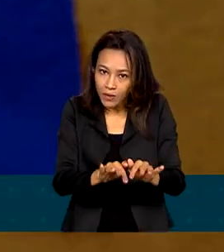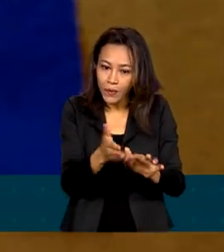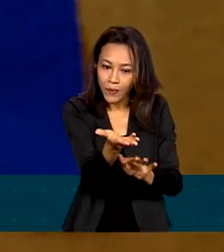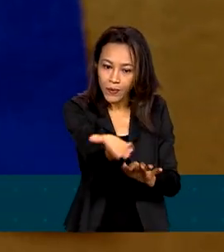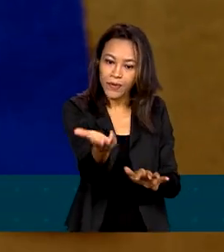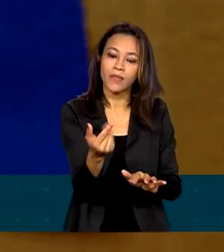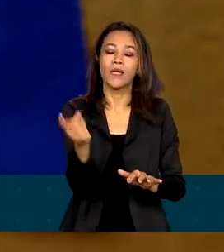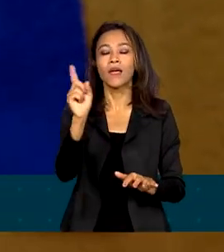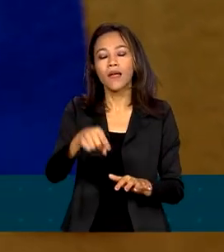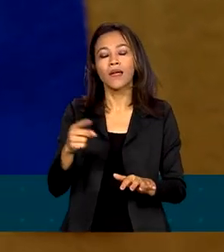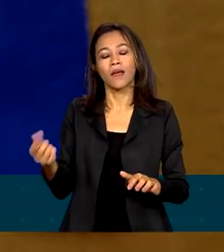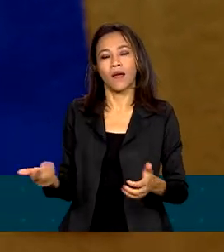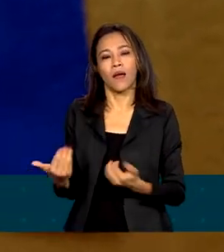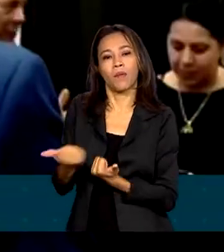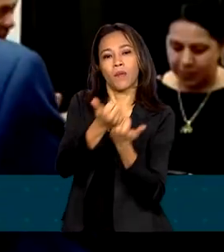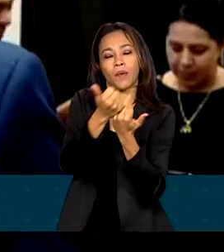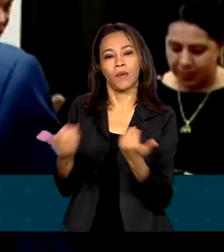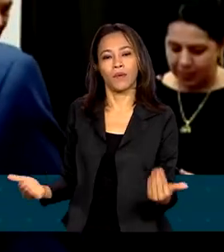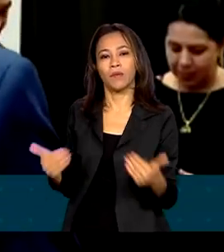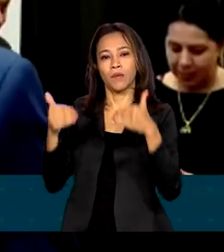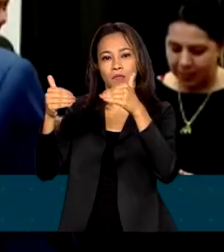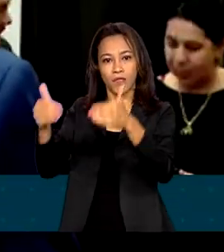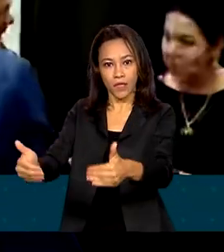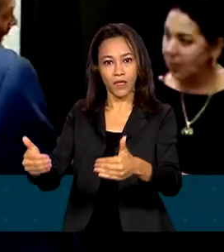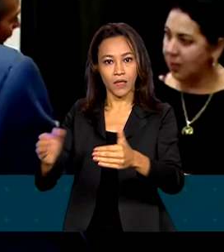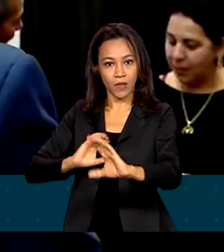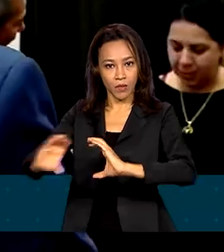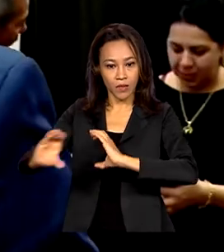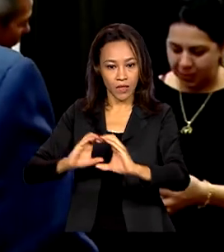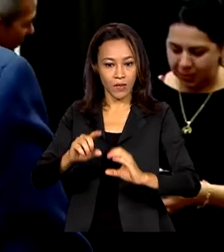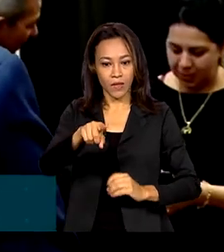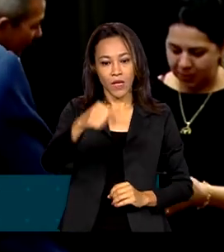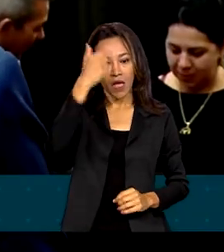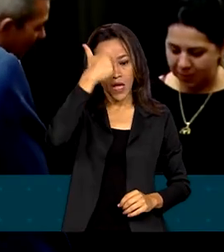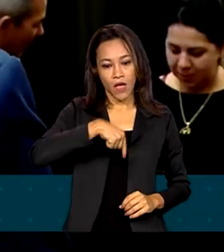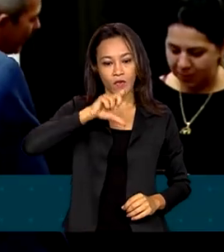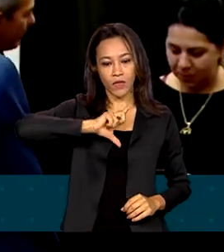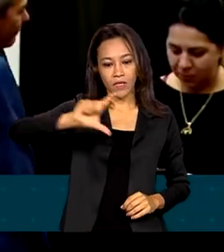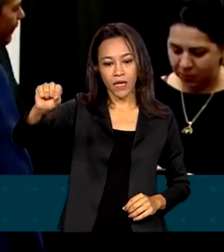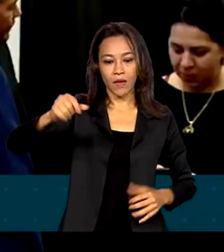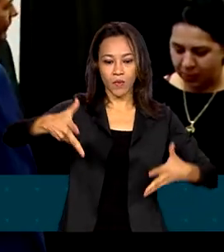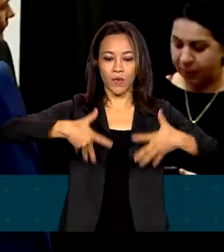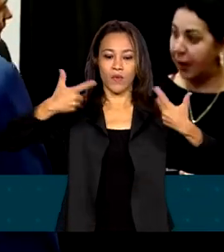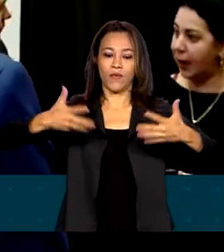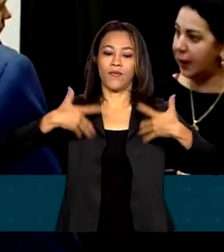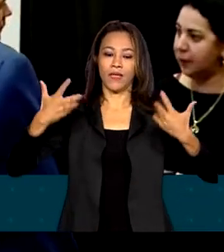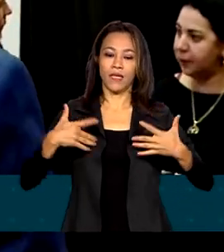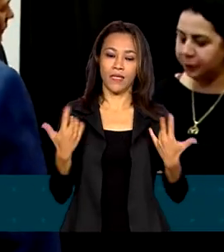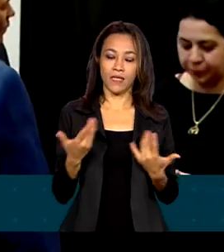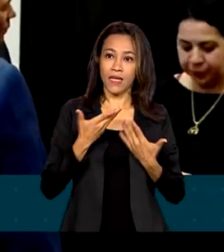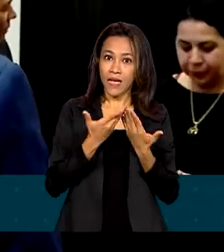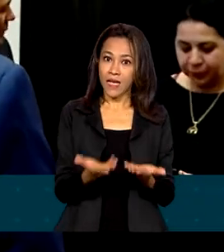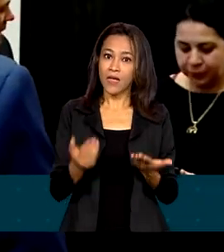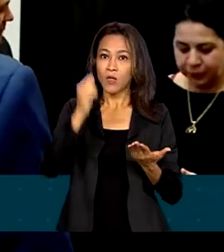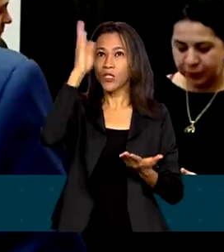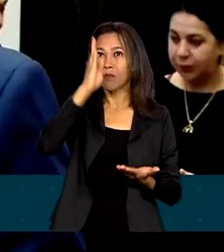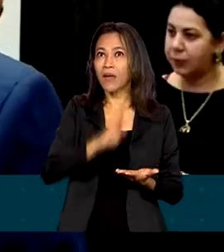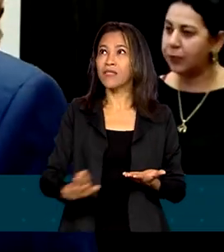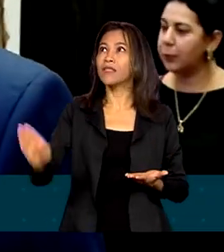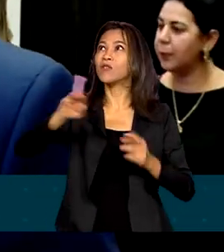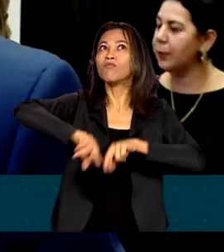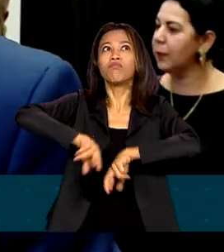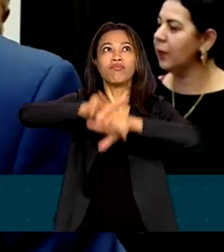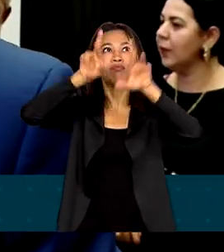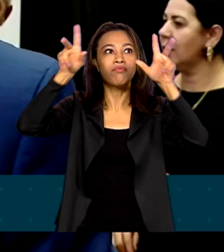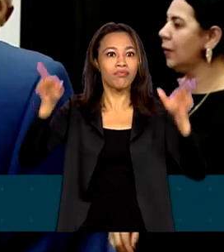do Ministério das Comunicações. Saio daqui muito feliz com o que vi, esse Brasil diverso tendo essa oportunidade de inclusão digital,